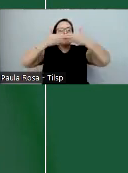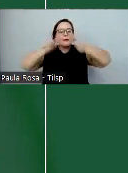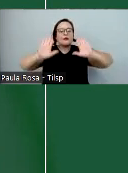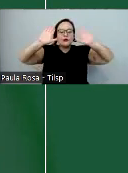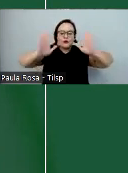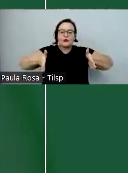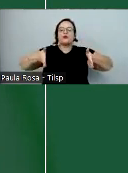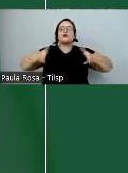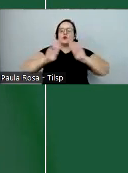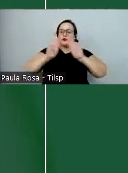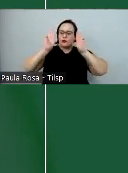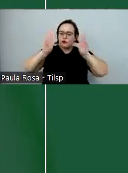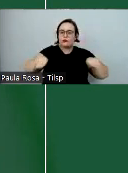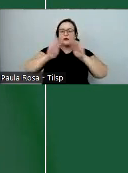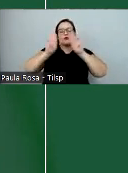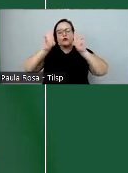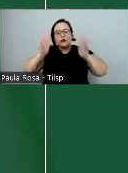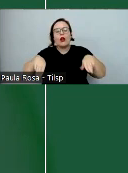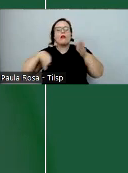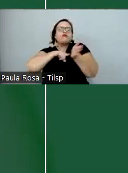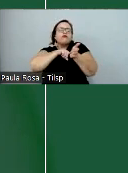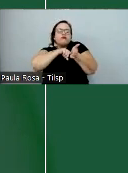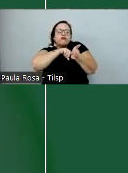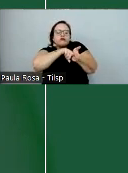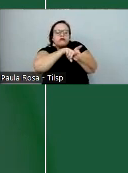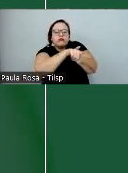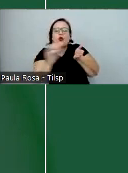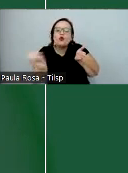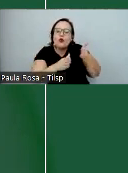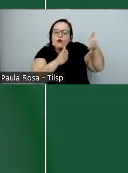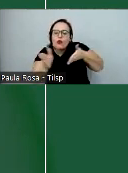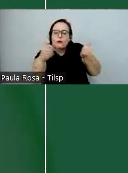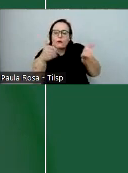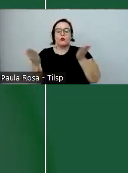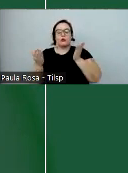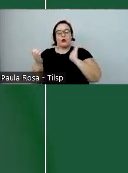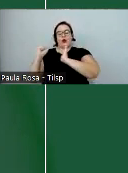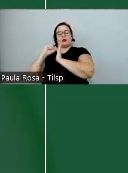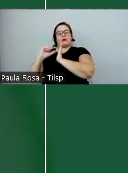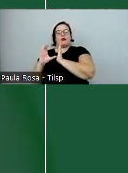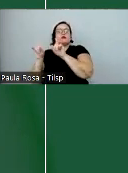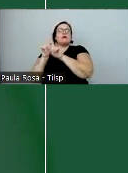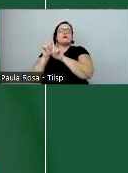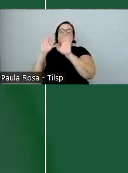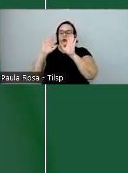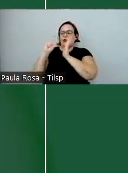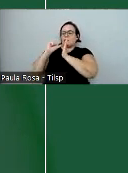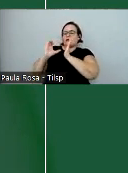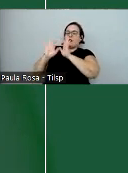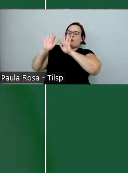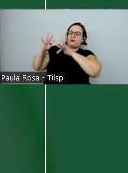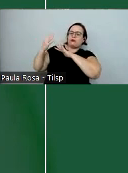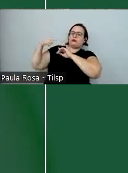já vem desbravando novos caminhos nesse século E desde o final do século anterior com muita